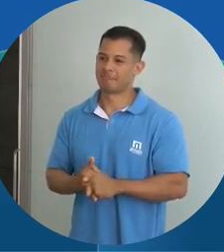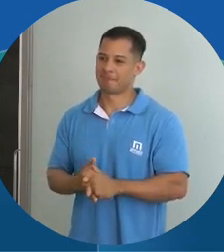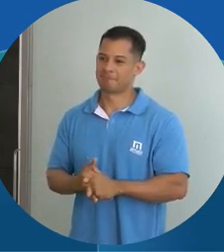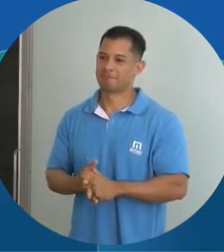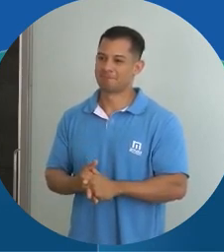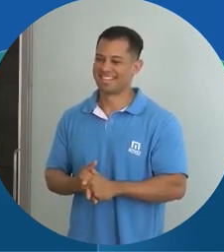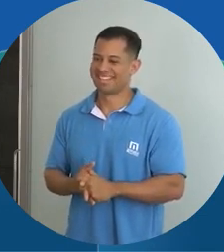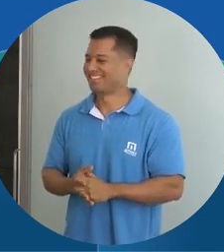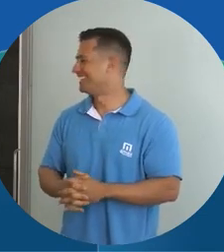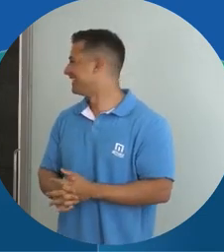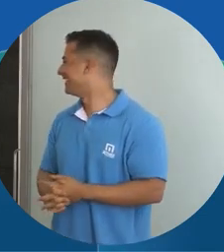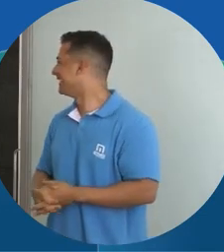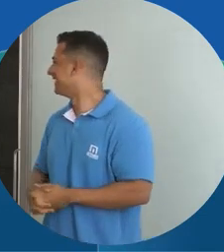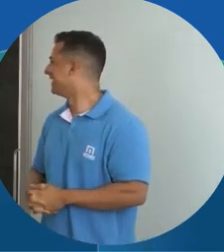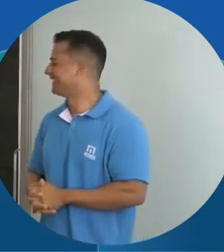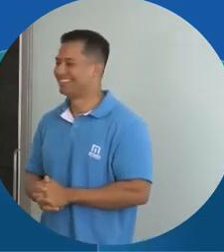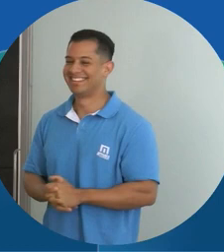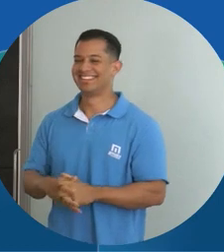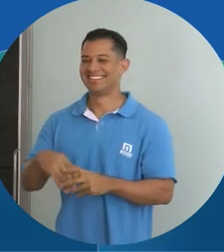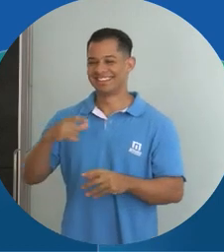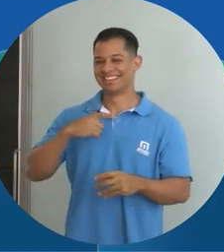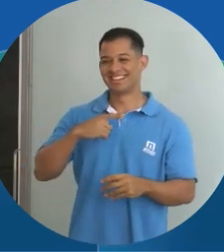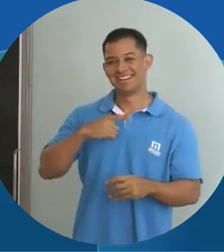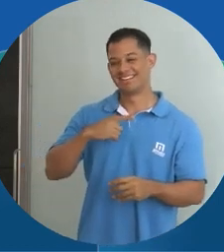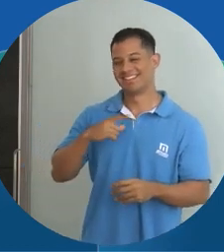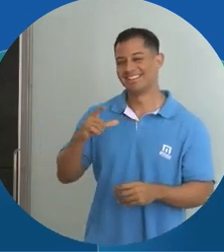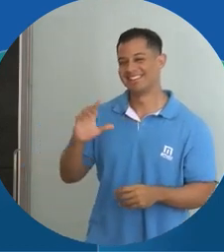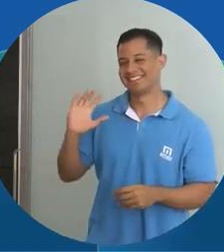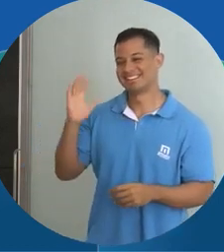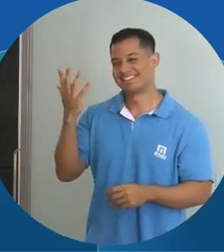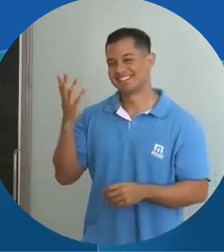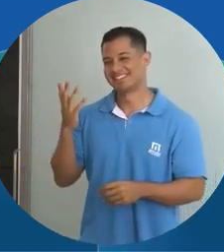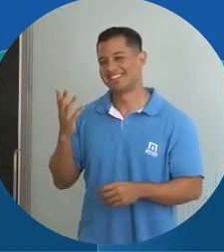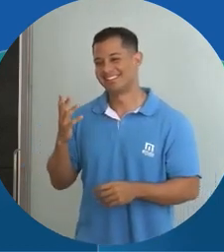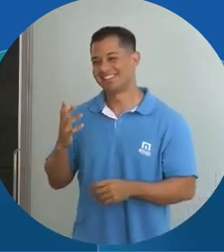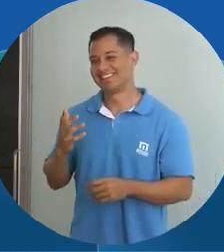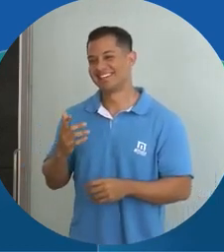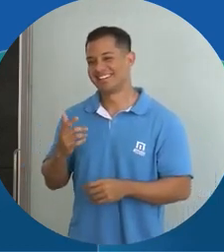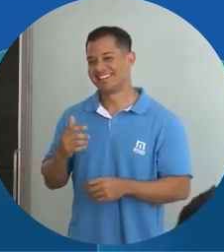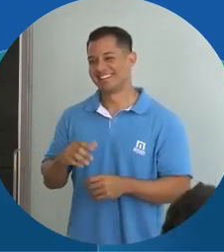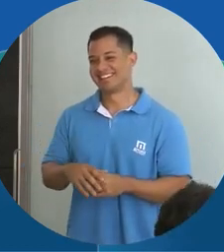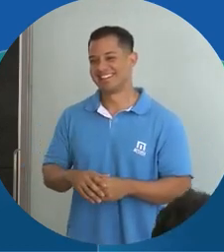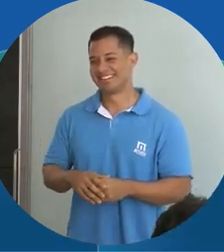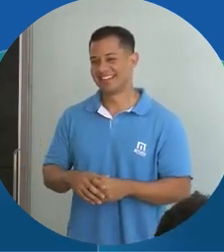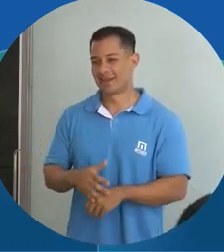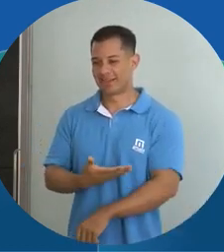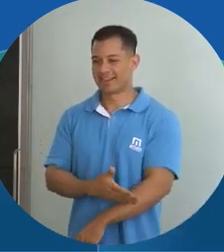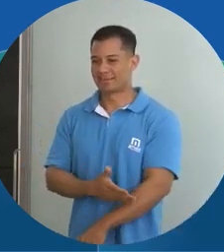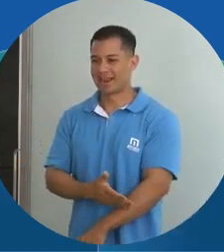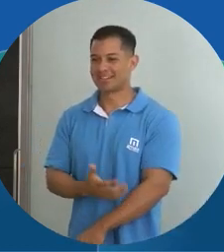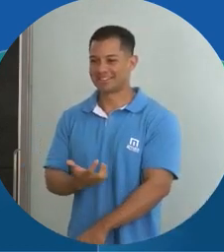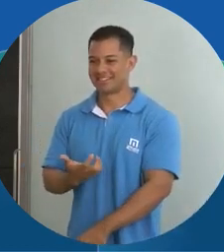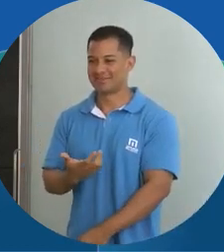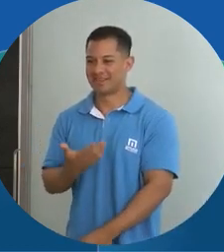Isso aqui também é uma situação interessante, estaca que a gente chamou de segunda etapa de execução, que